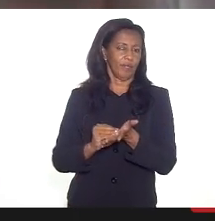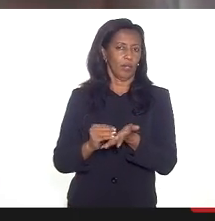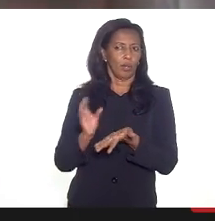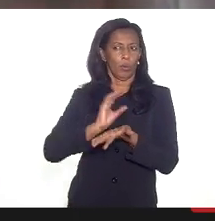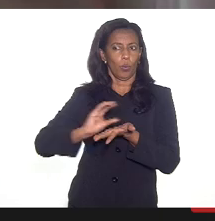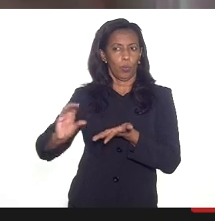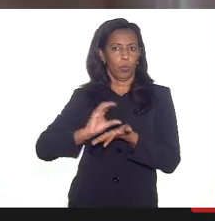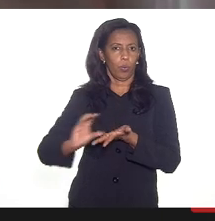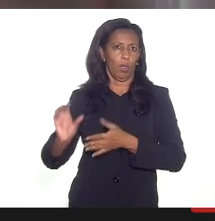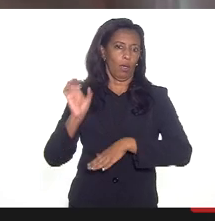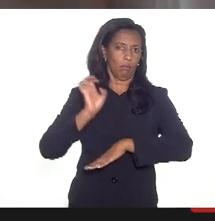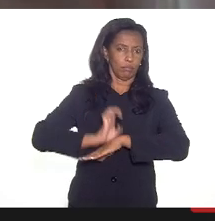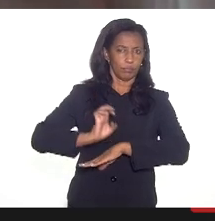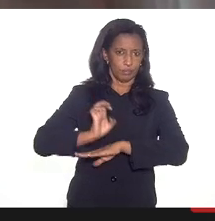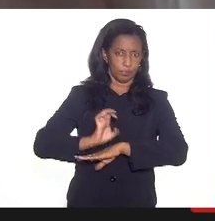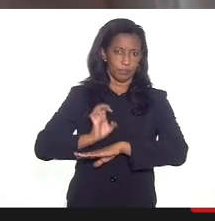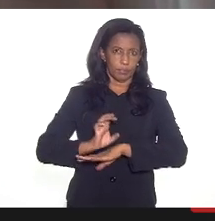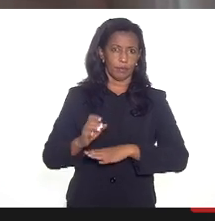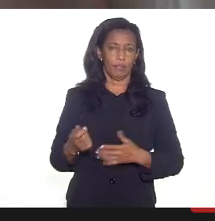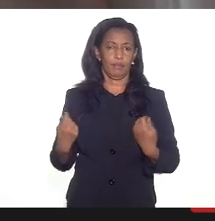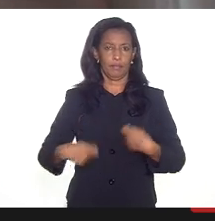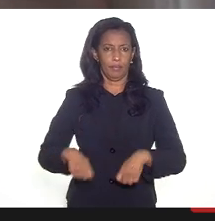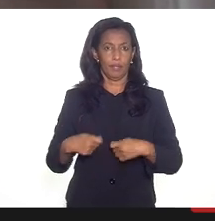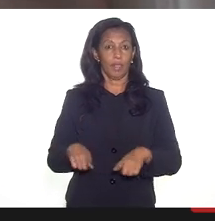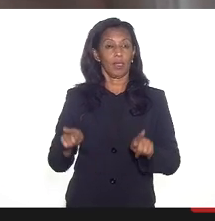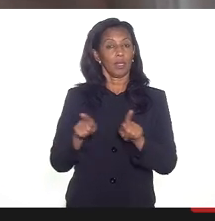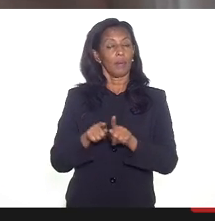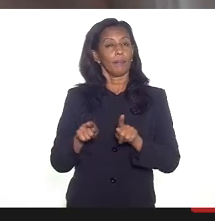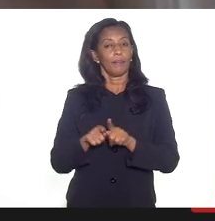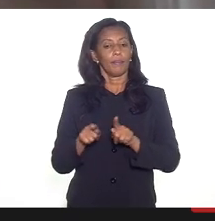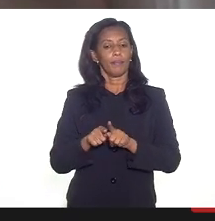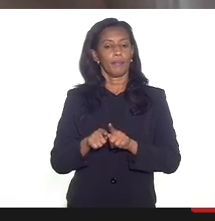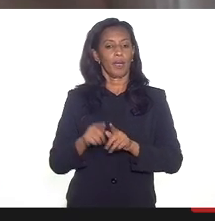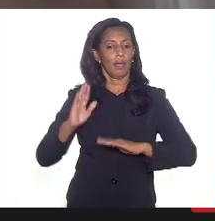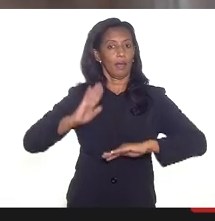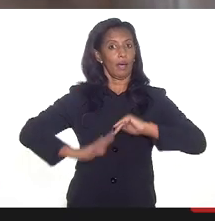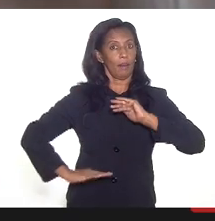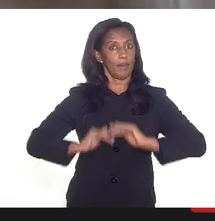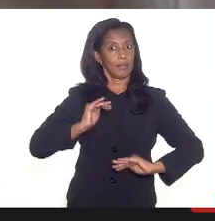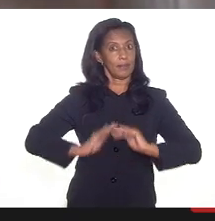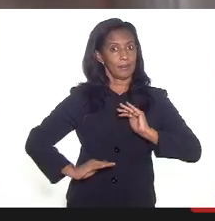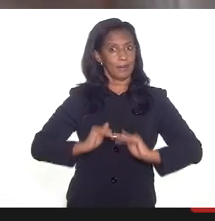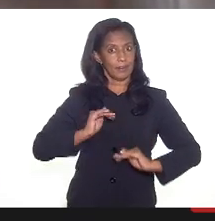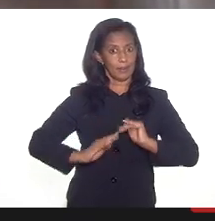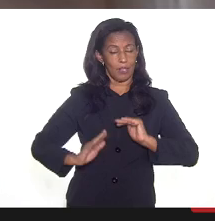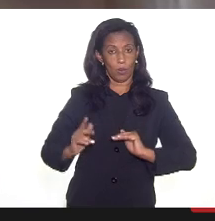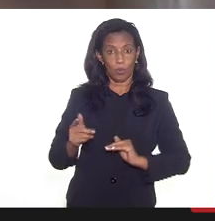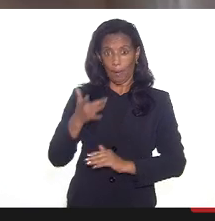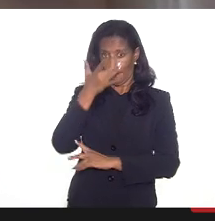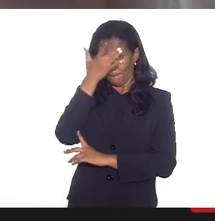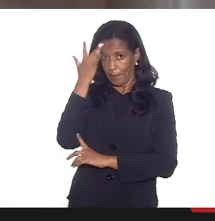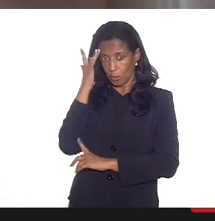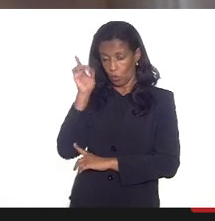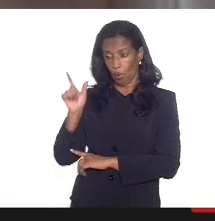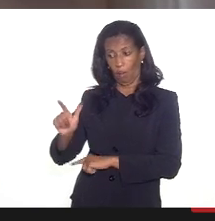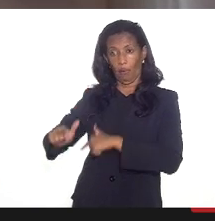estado. Então, além disso, a capacitação de profissionais